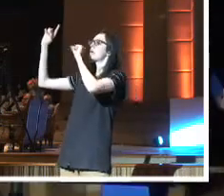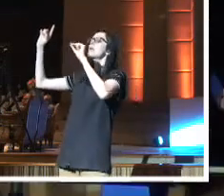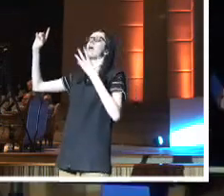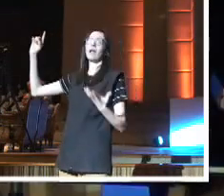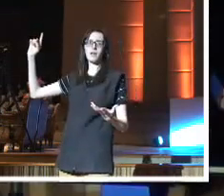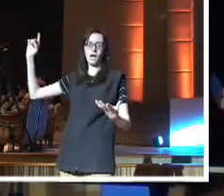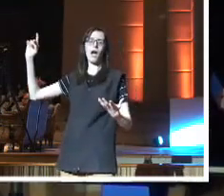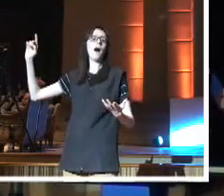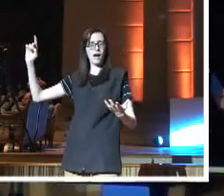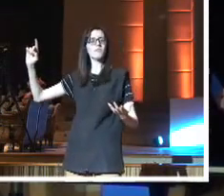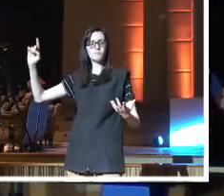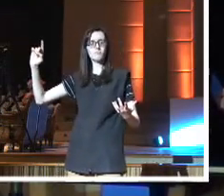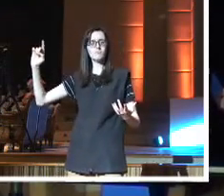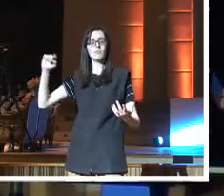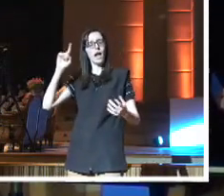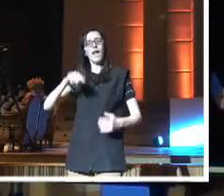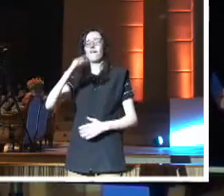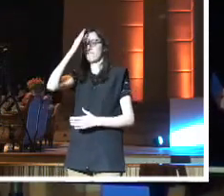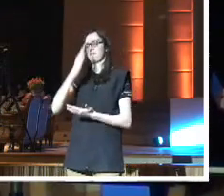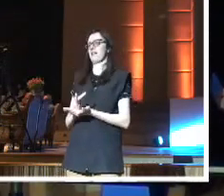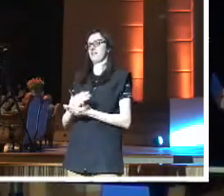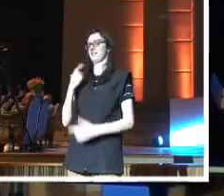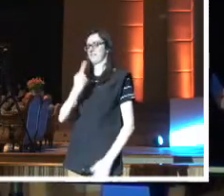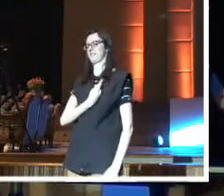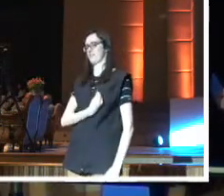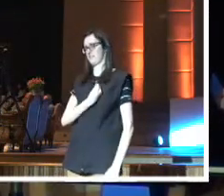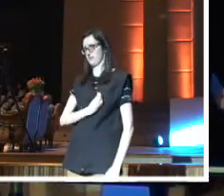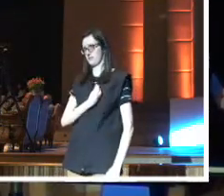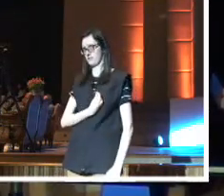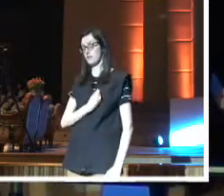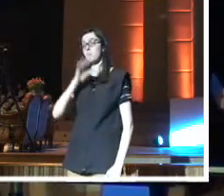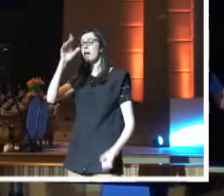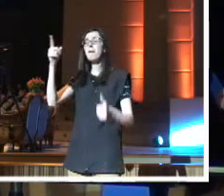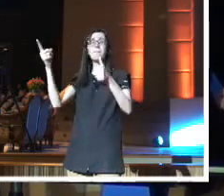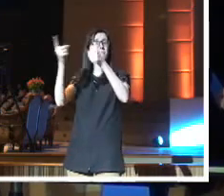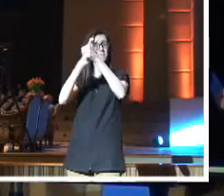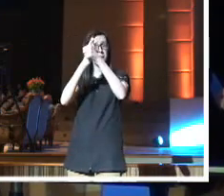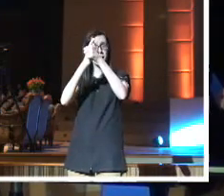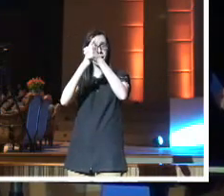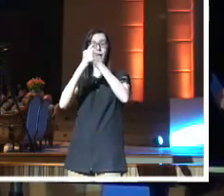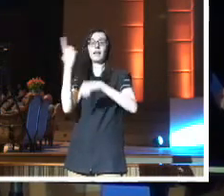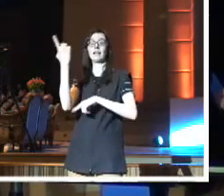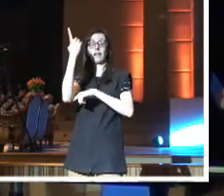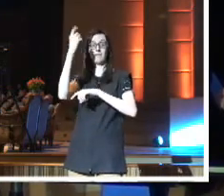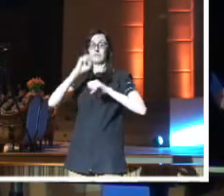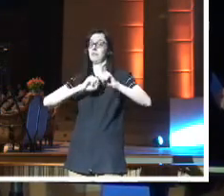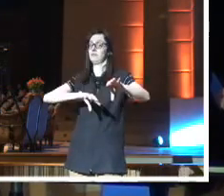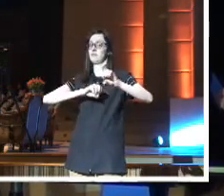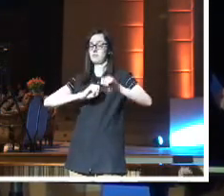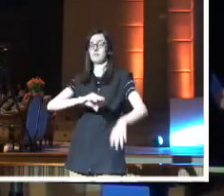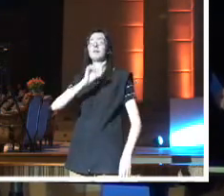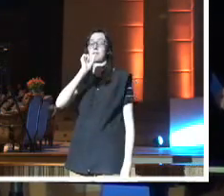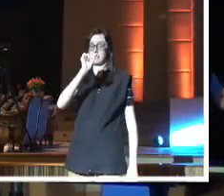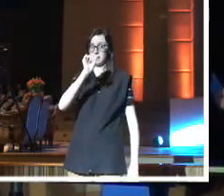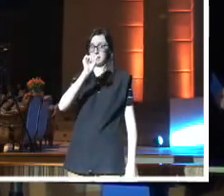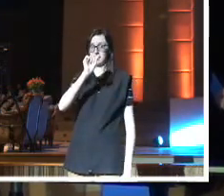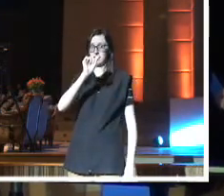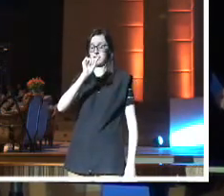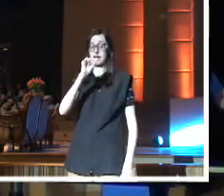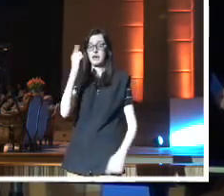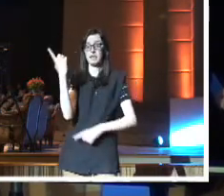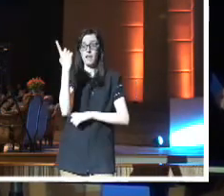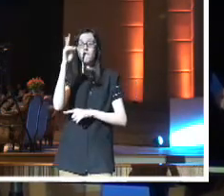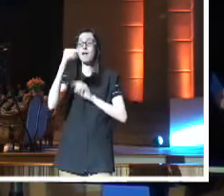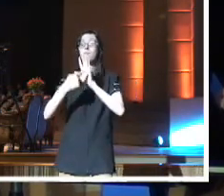isso que vai suscitar fé na nossa vida. E a primeira coisa que ele vai ensinar nesse texto, ele vai dizer